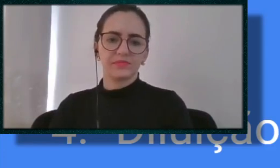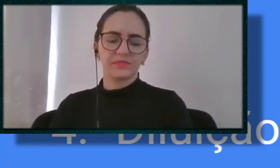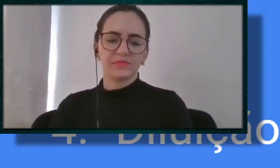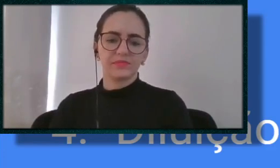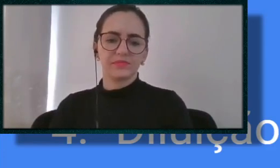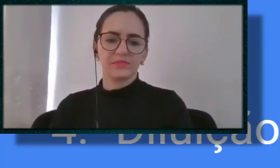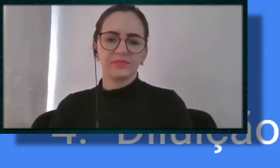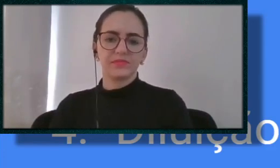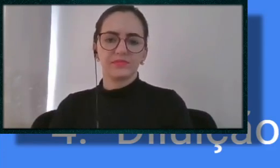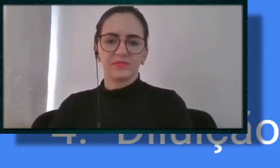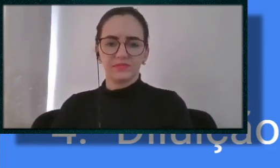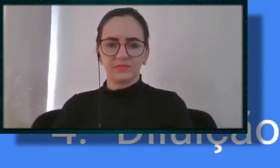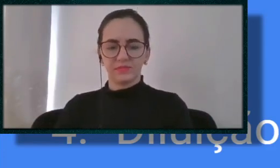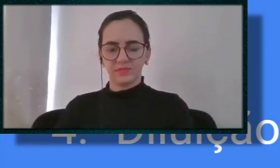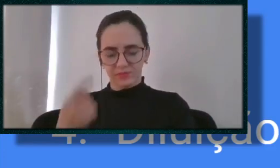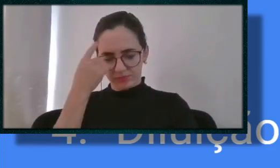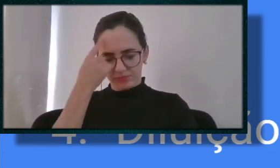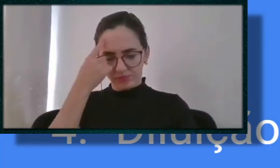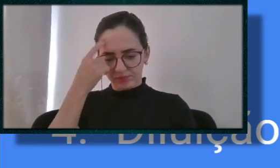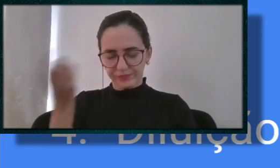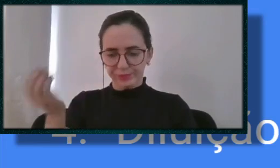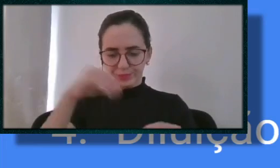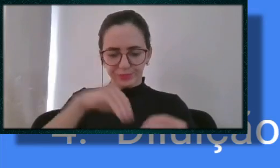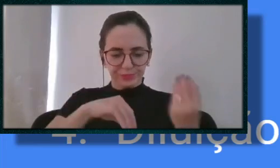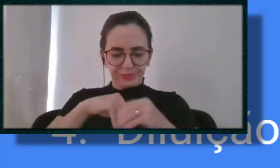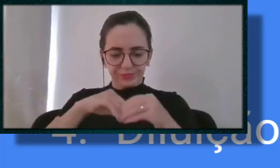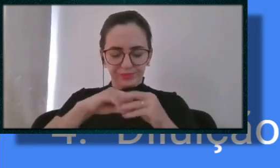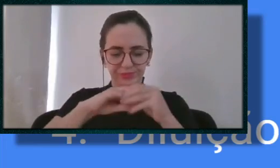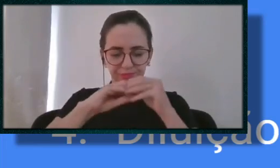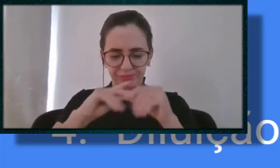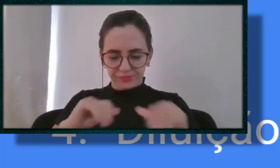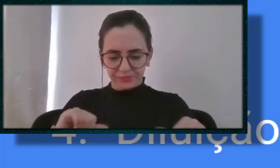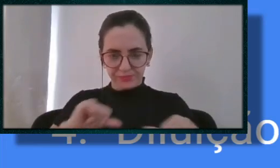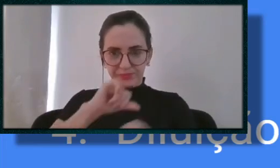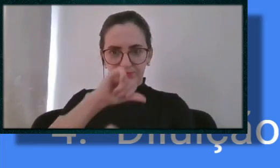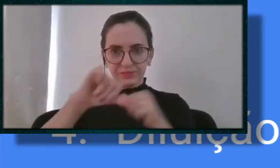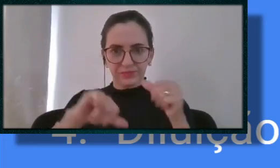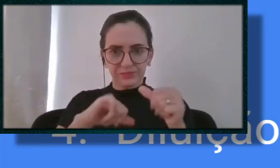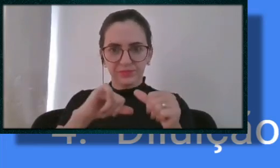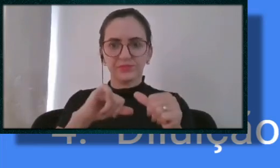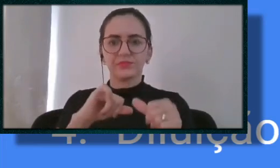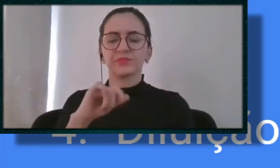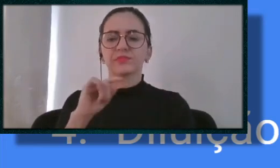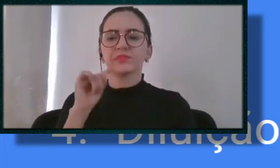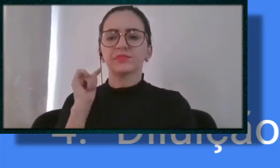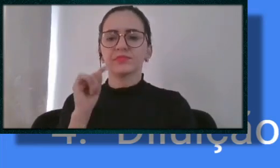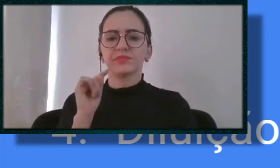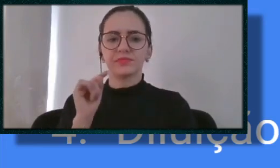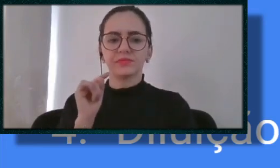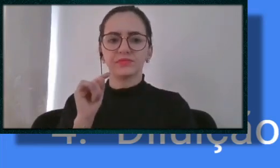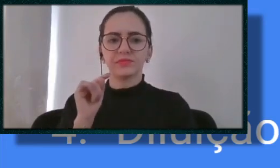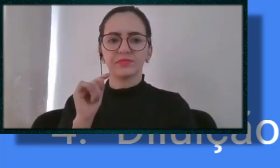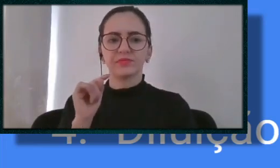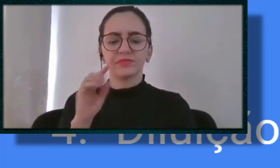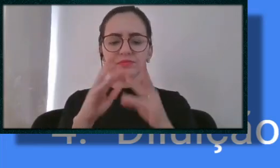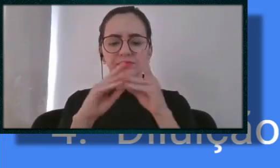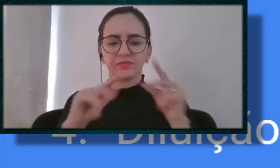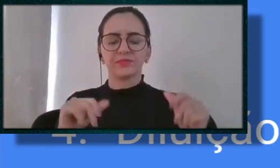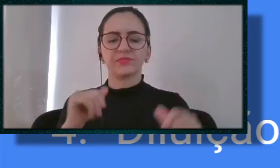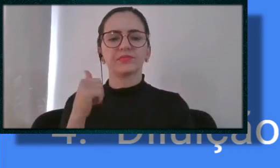totalmente, ele reage com proporções exatas. Eu vou fazer o seguinte, eu vou pegar uma água agora, vou dar uma pausa aqui na gravação, e aí a gente vai